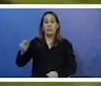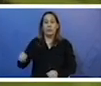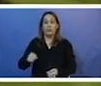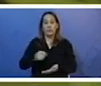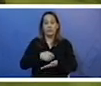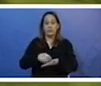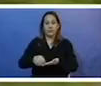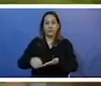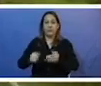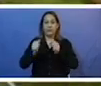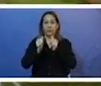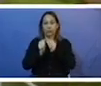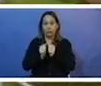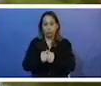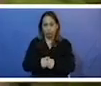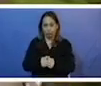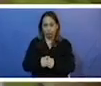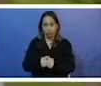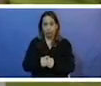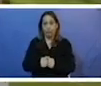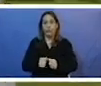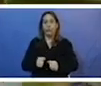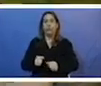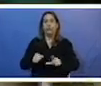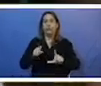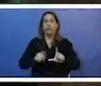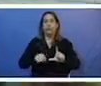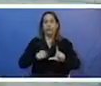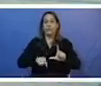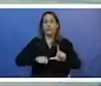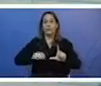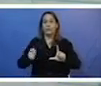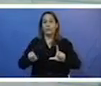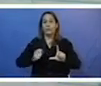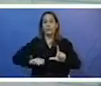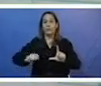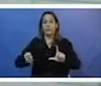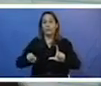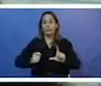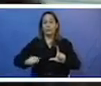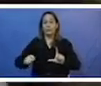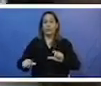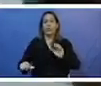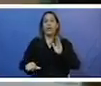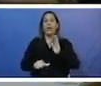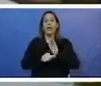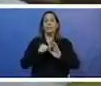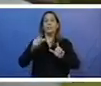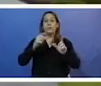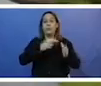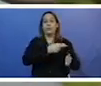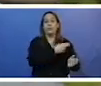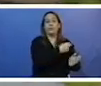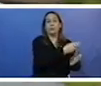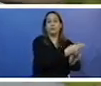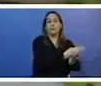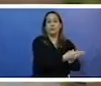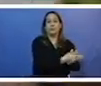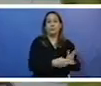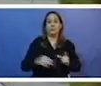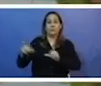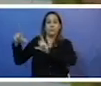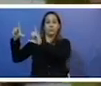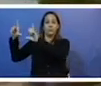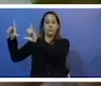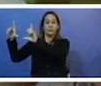nós vamos escrever de cursiva, certo? Então vamos lá ver qual é a primeira figura. Palavra